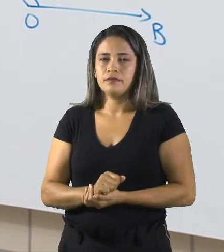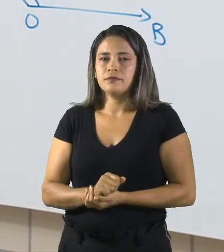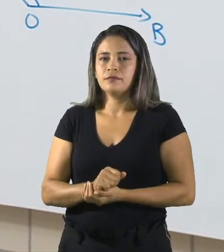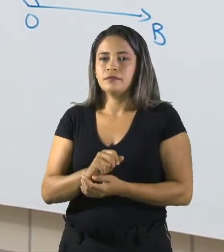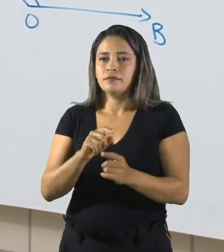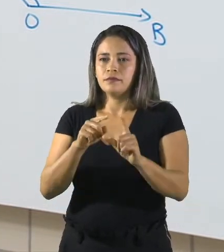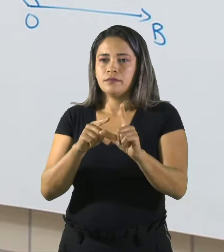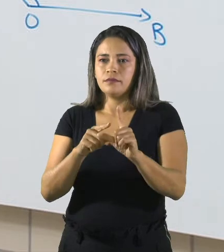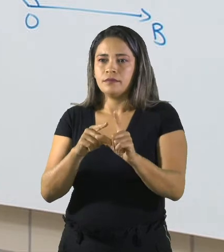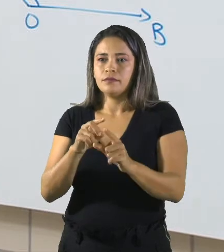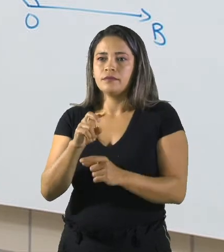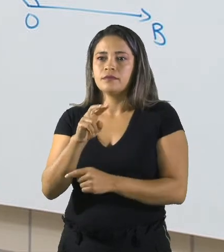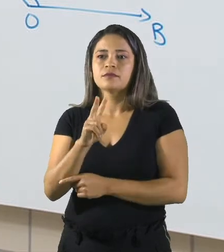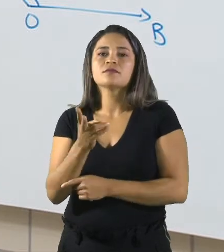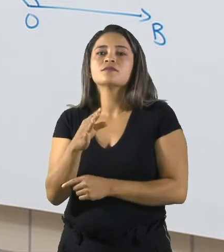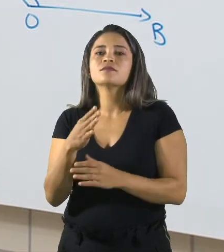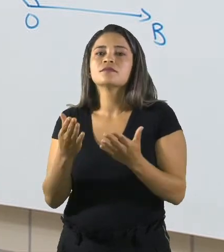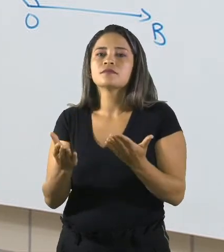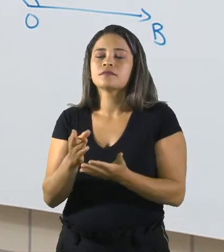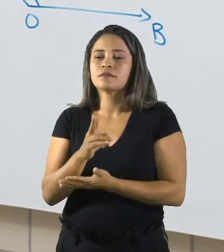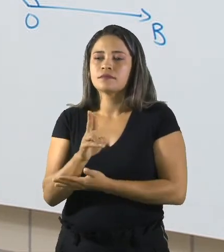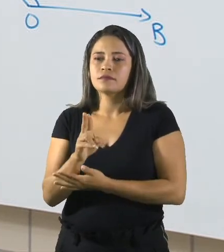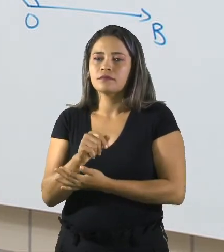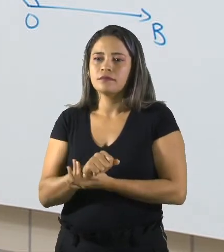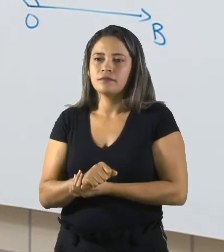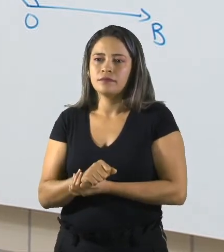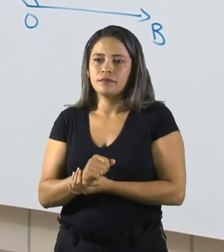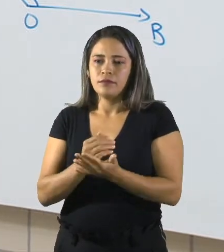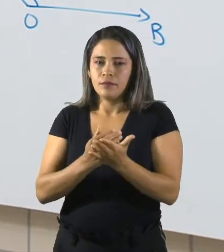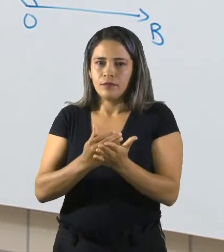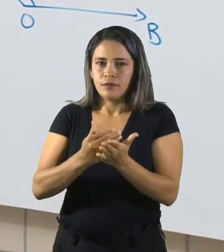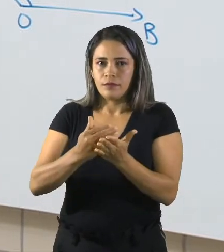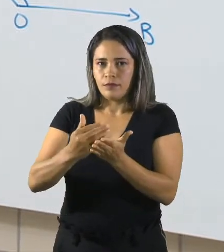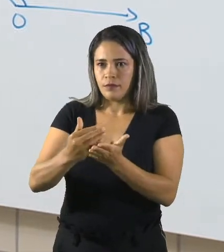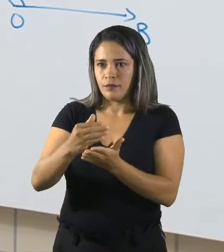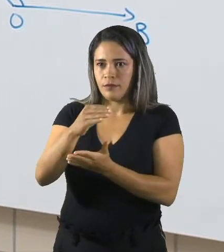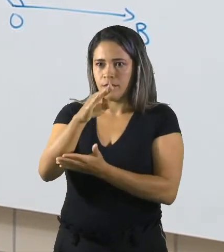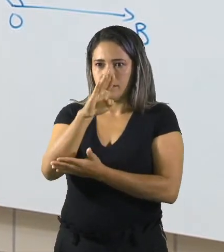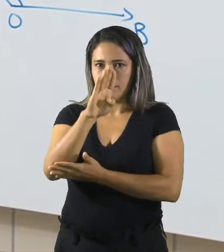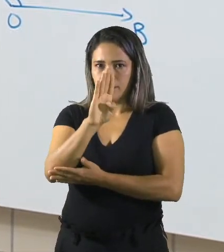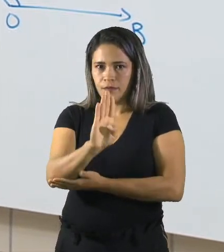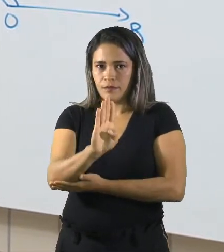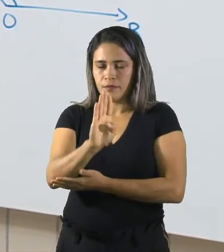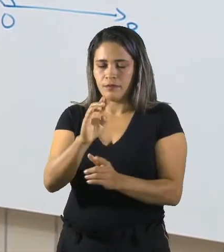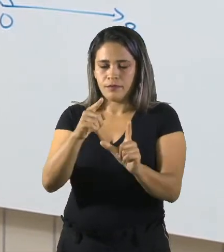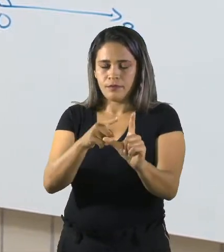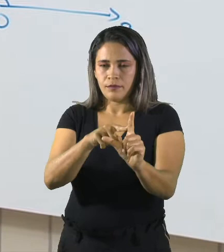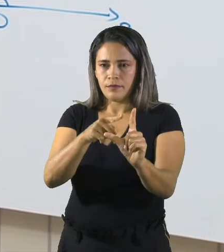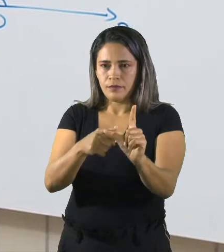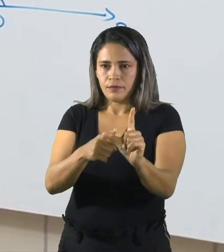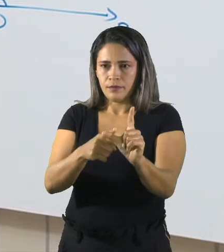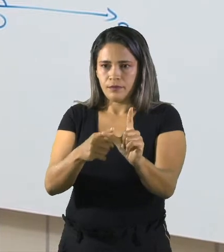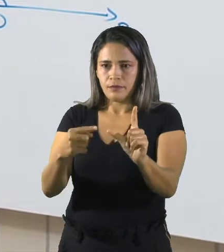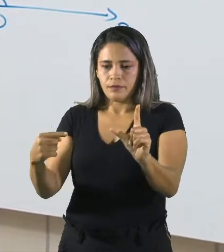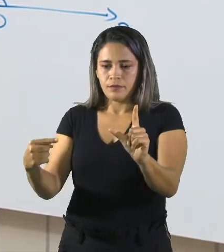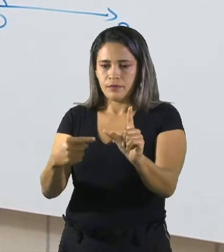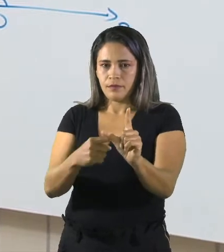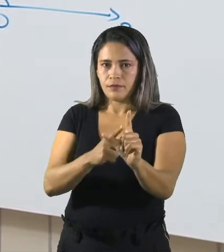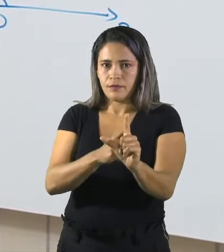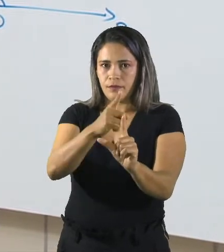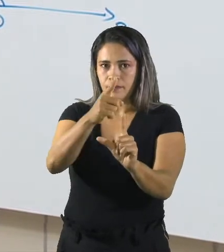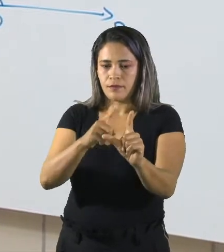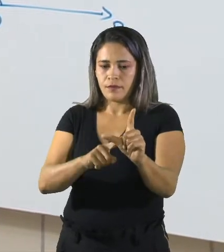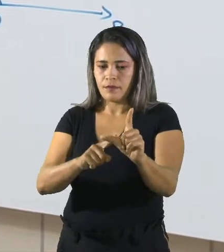ângulo é exatamente o nosso ponto B, porque é onde essas duas semirretas